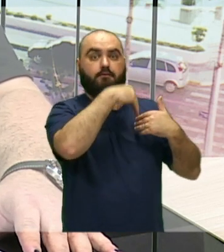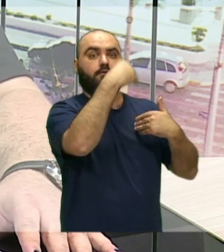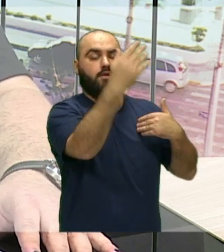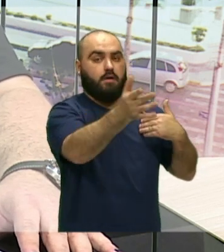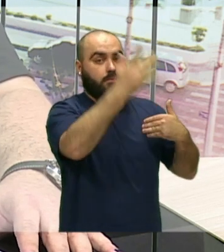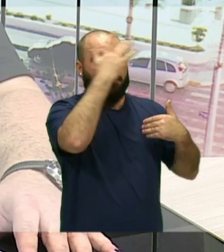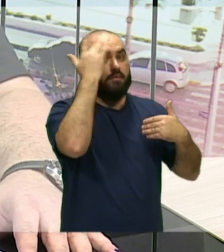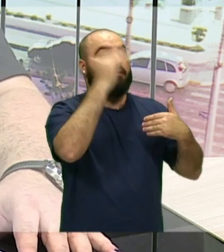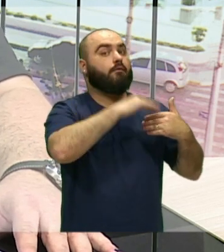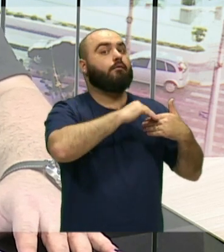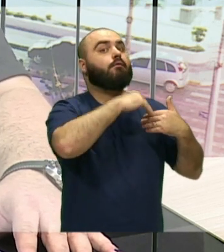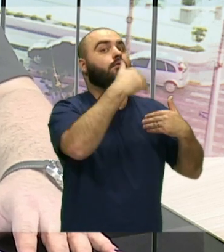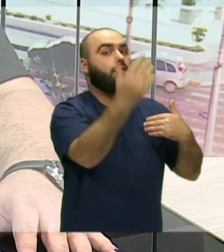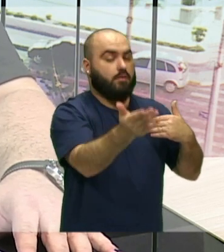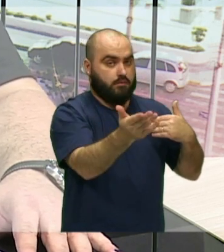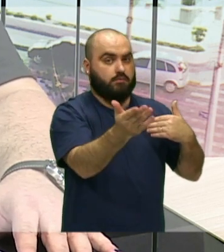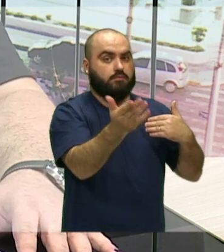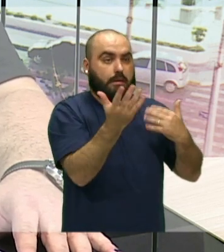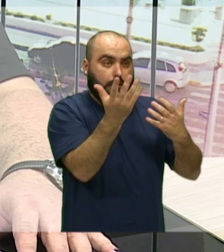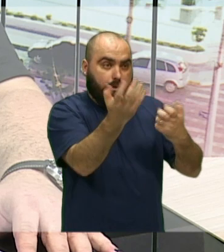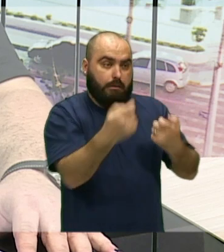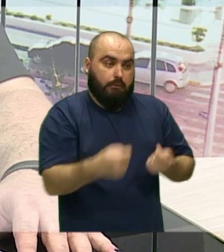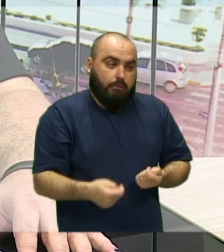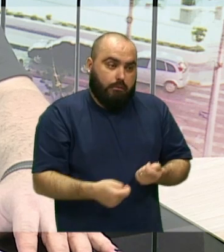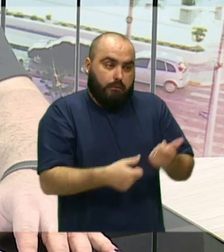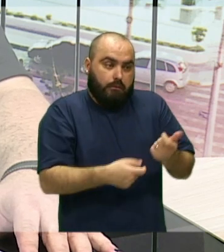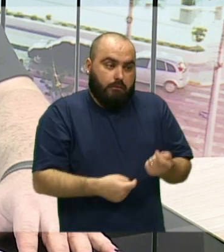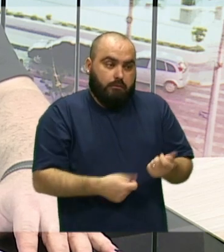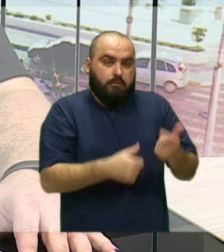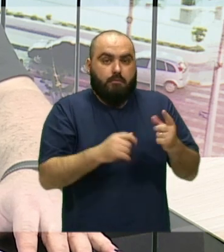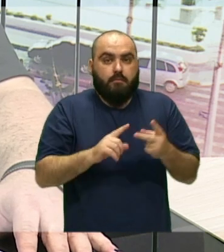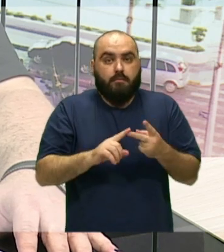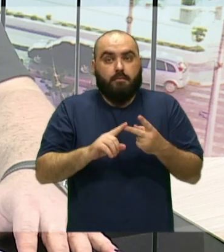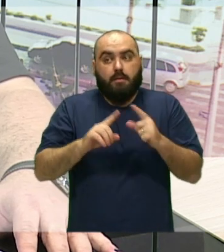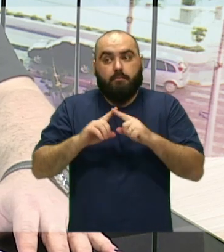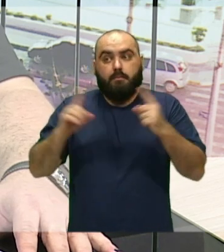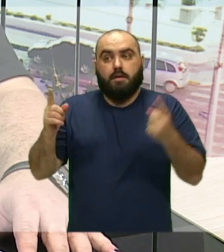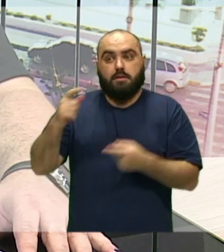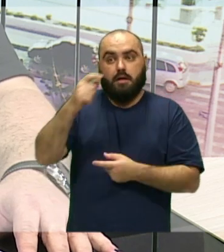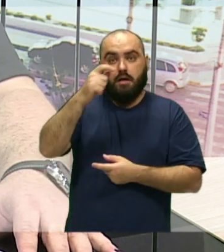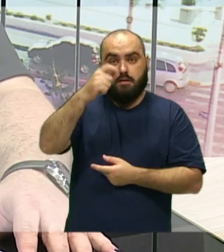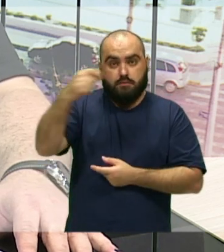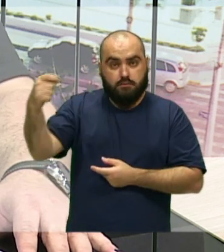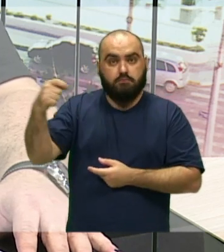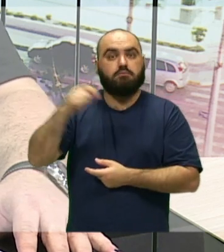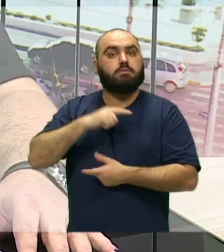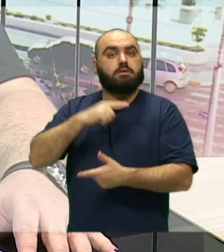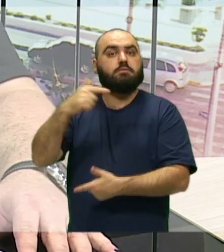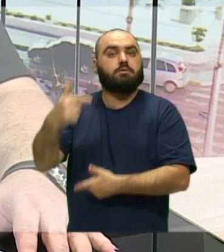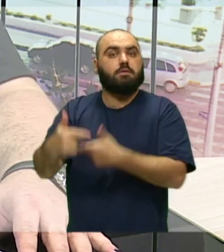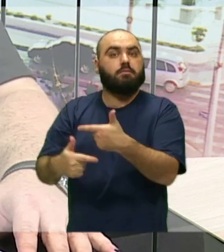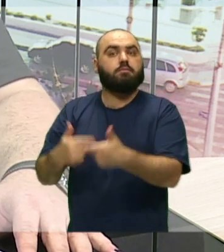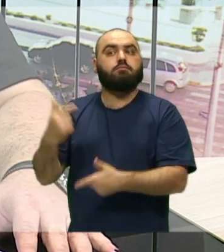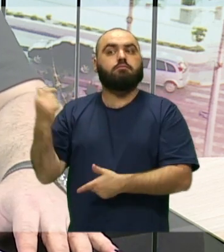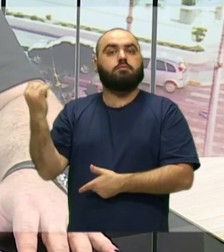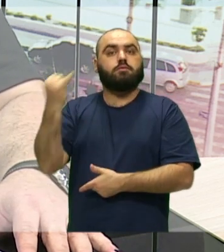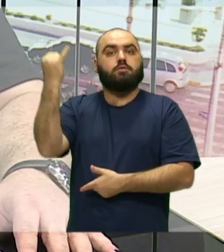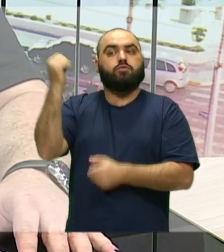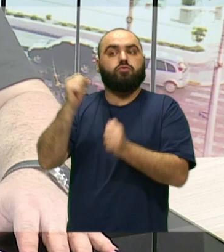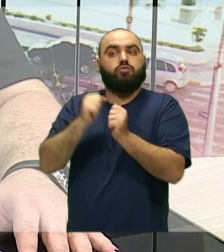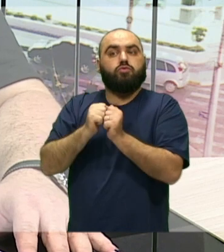pessoas que queriam pessoas de fora que queriam doar mas a associação ela teve um trabalho muito importante junto com os